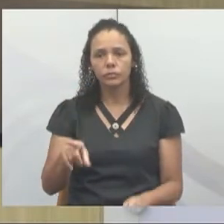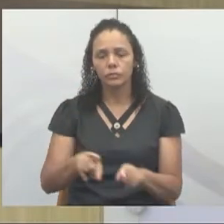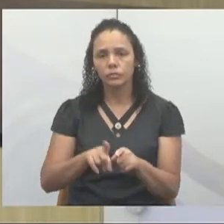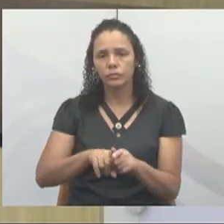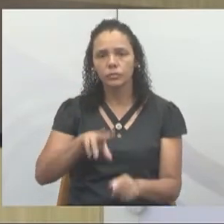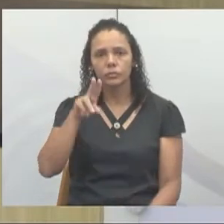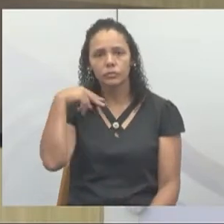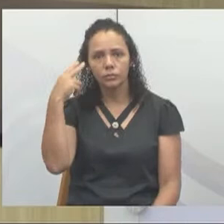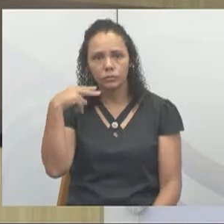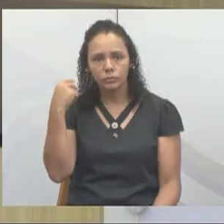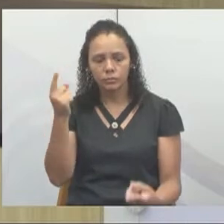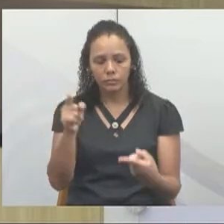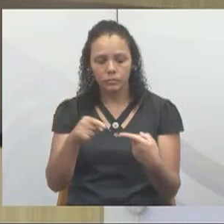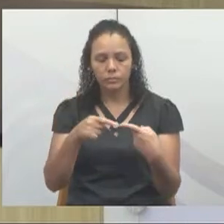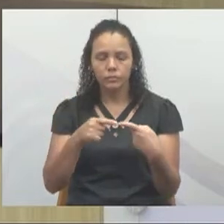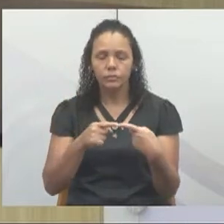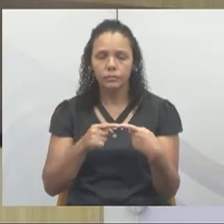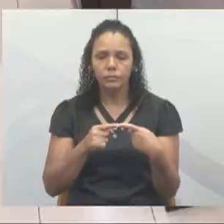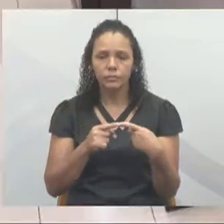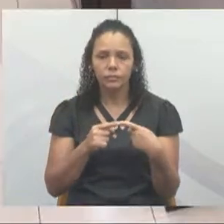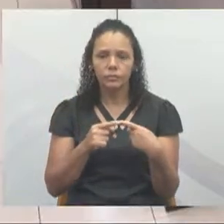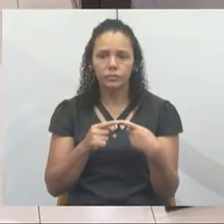senhores vereadores